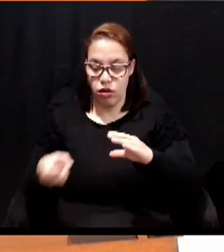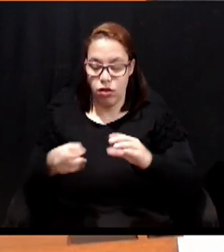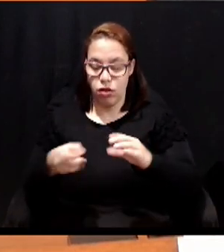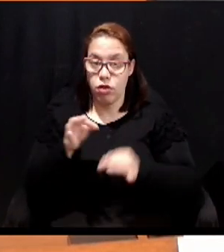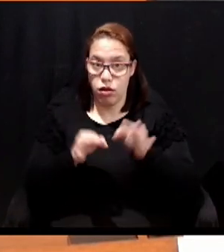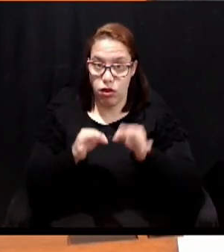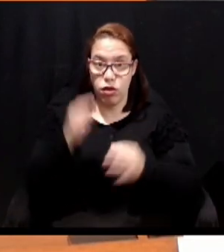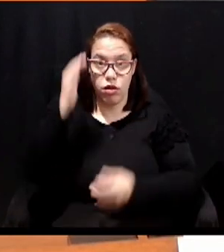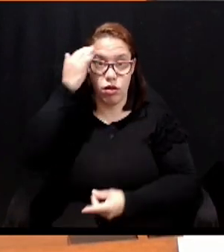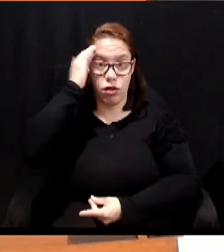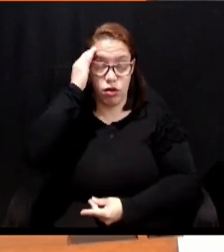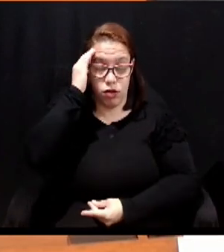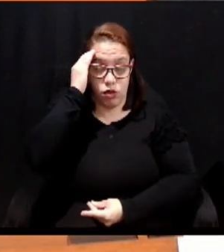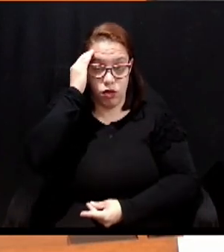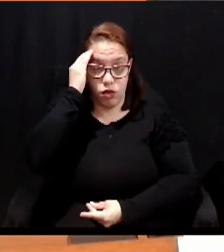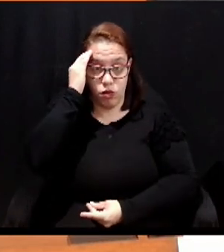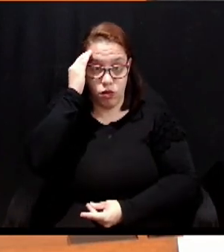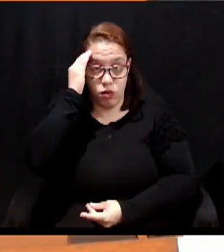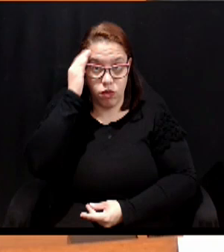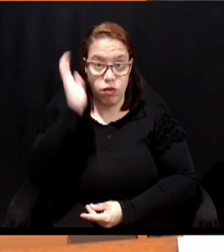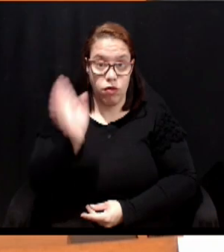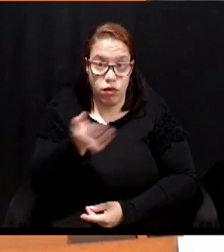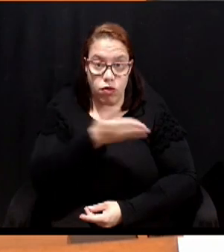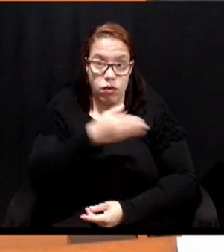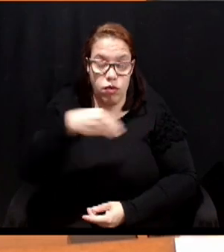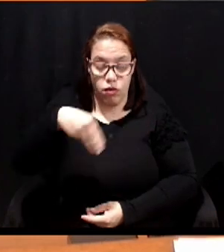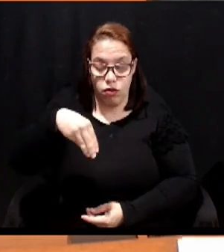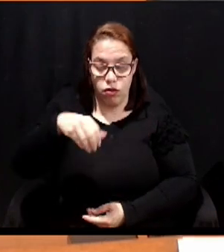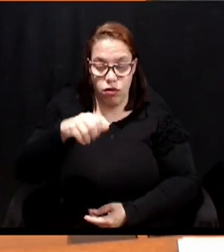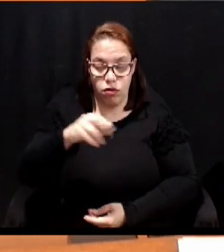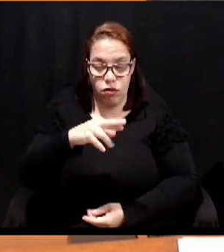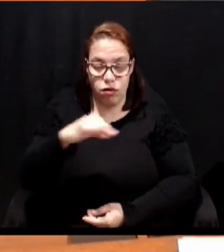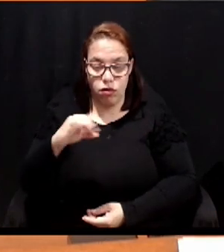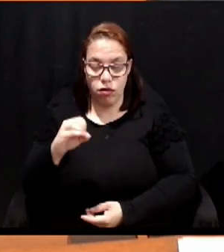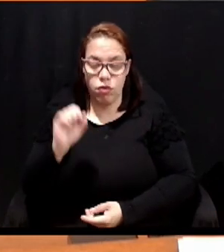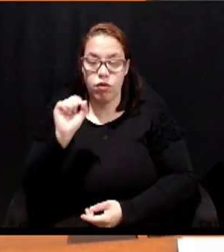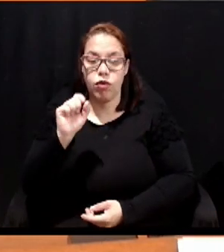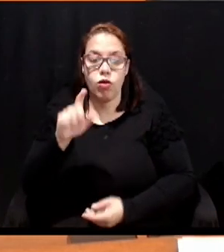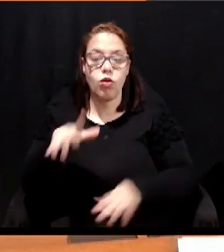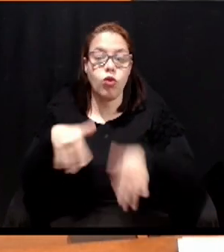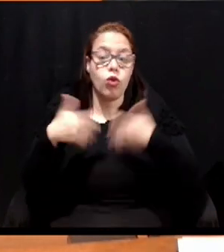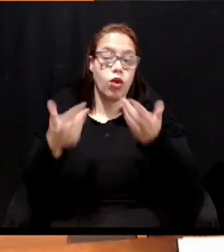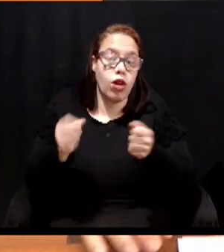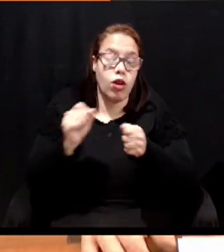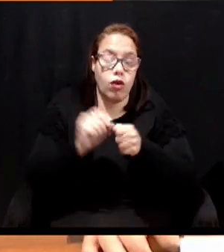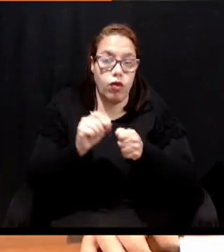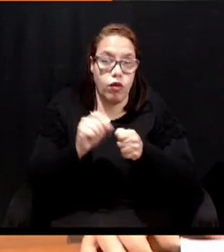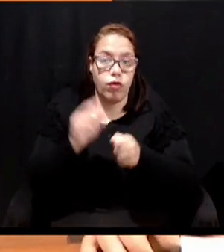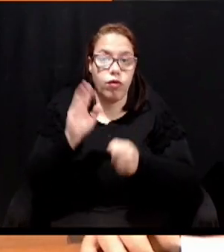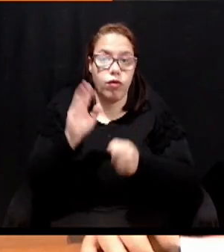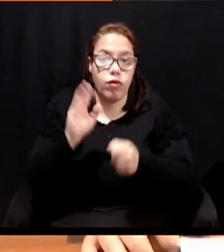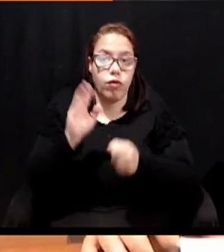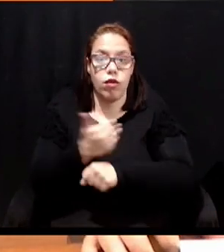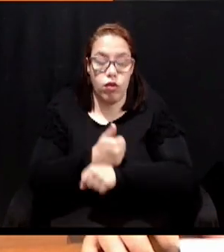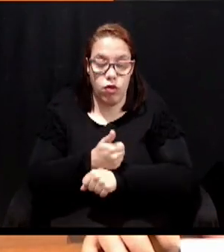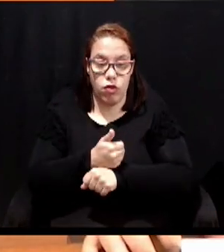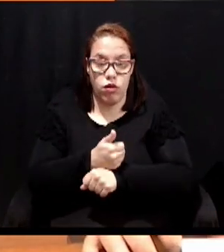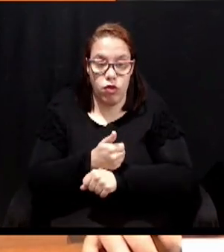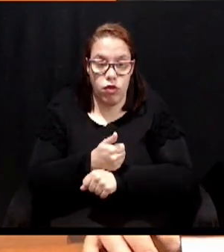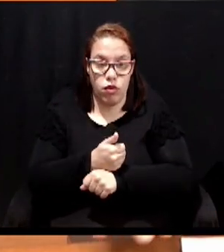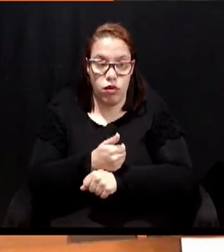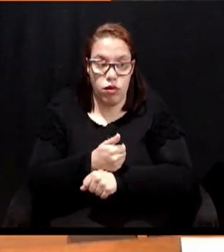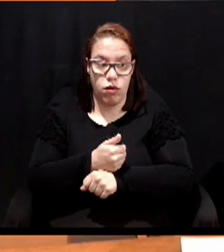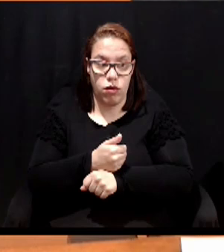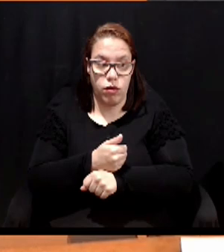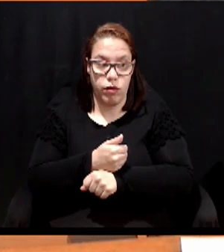um pouquinho, já vou passar para o Márcio, explicar o que a Câmara de Comércio faz. Eles já tiveram aqui numa outra atividade, mas acho que hoje é explicar